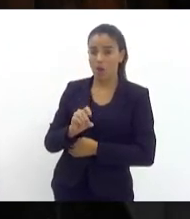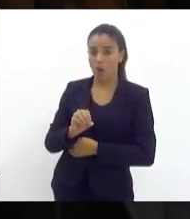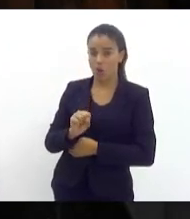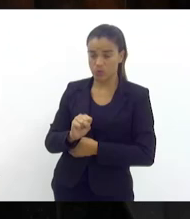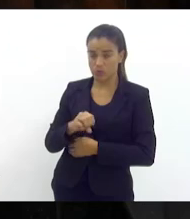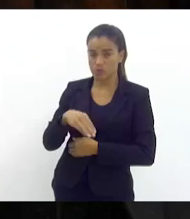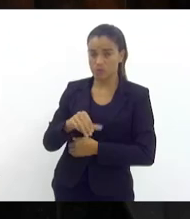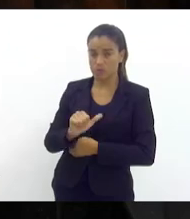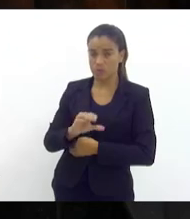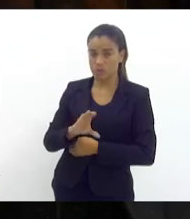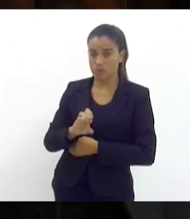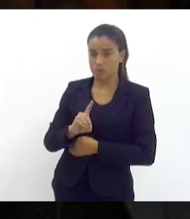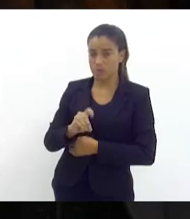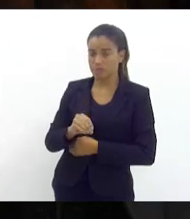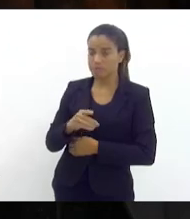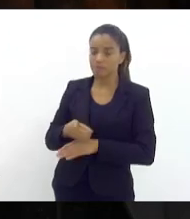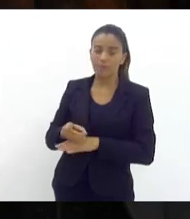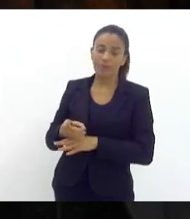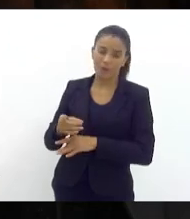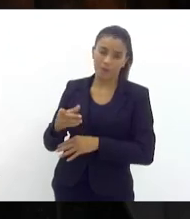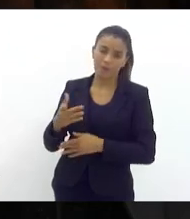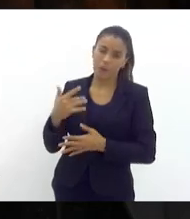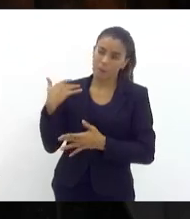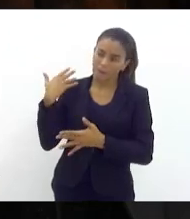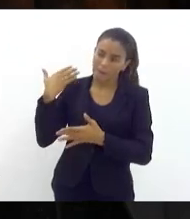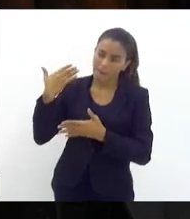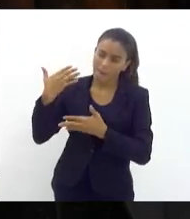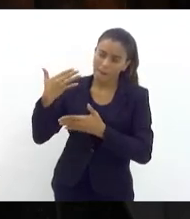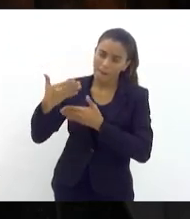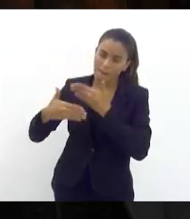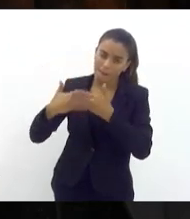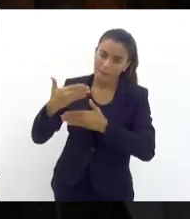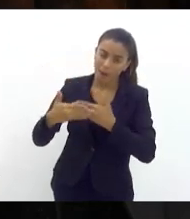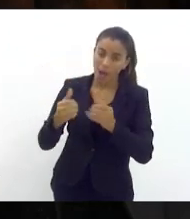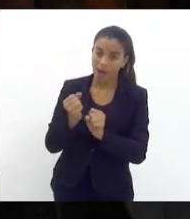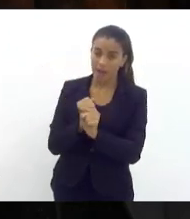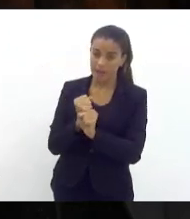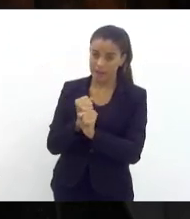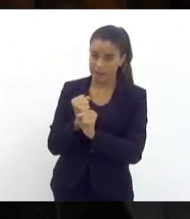nos últimos tempos eu diria nos últimos anos